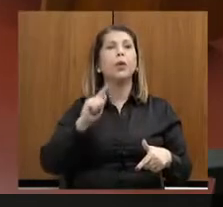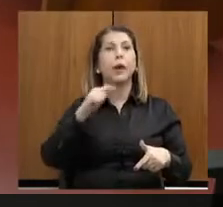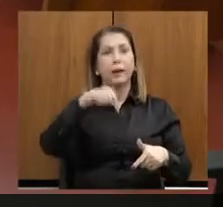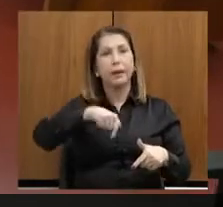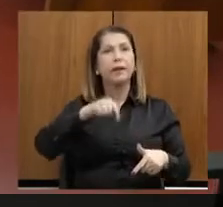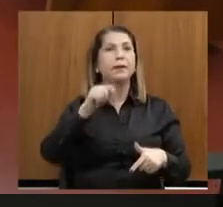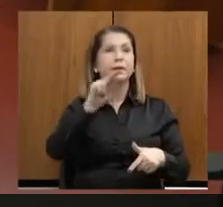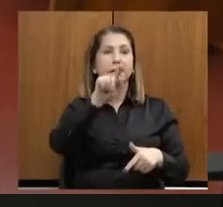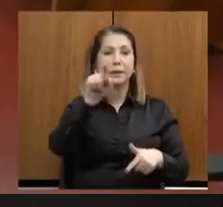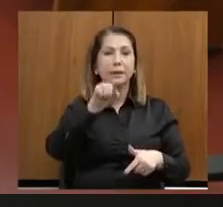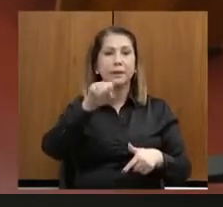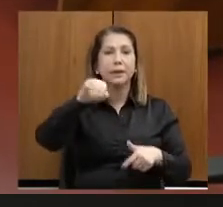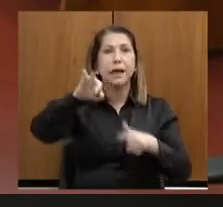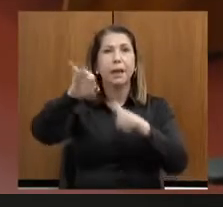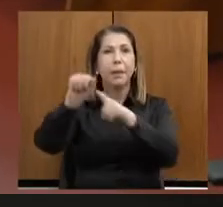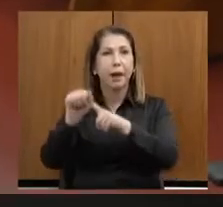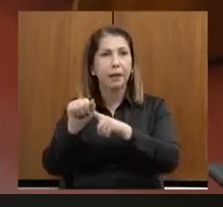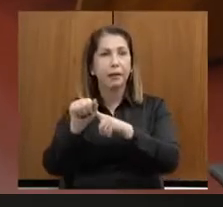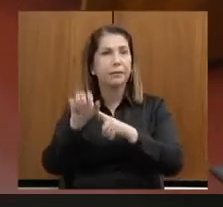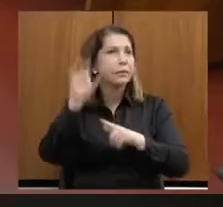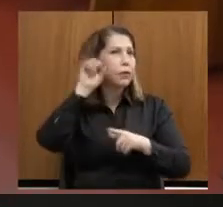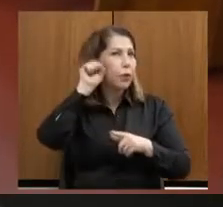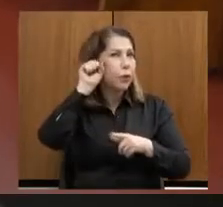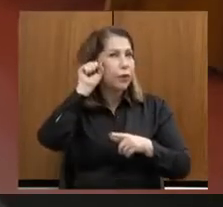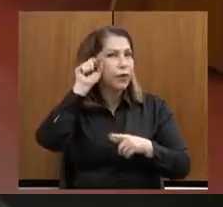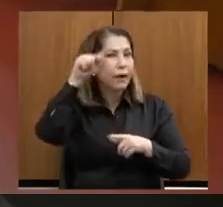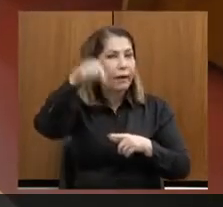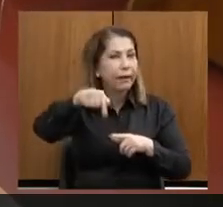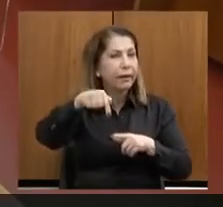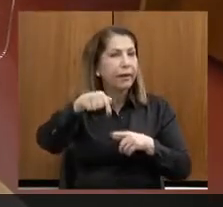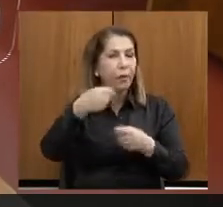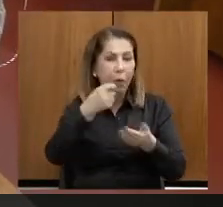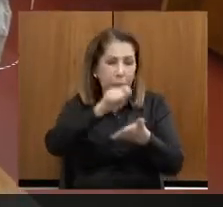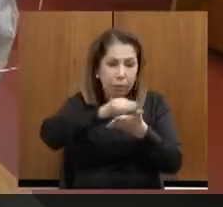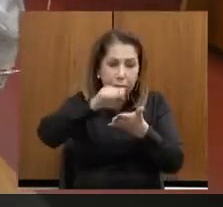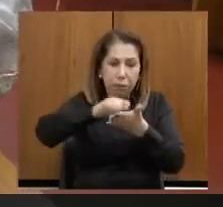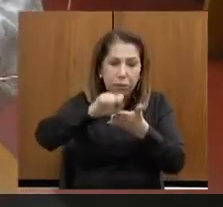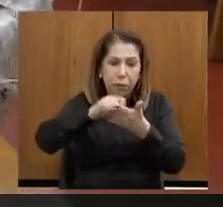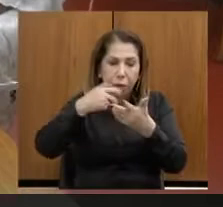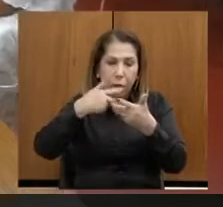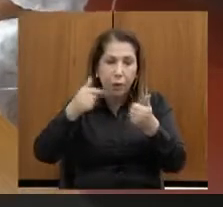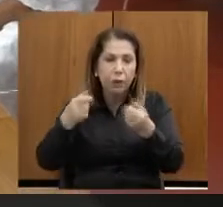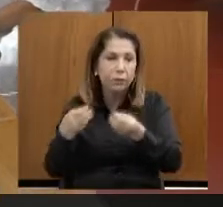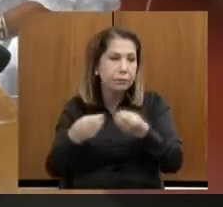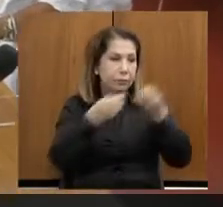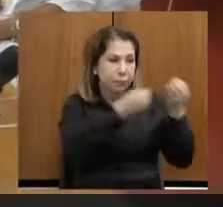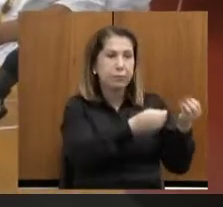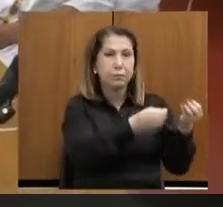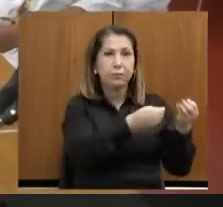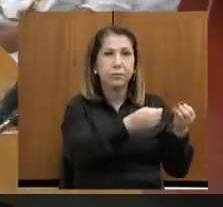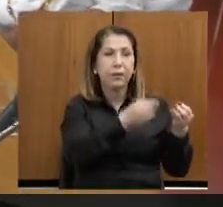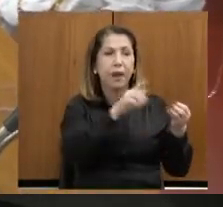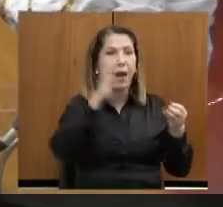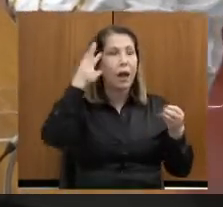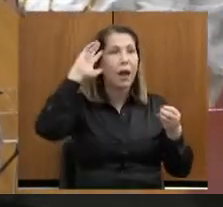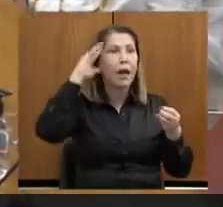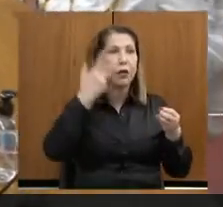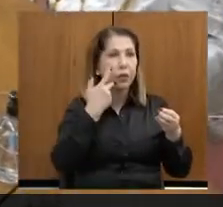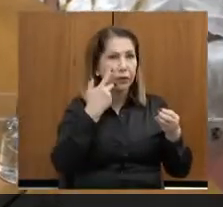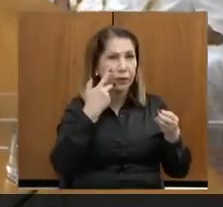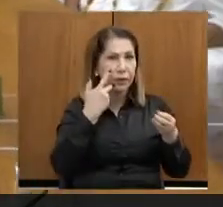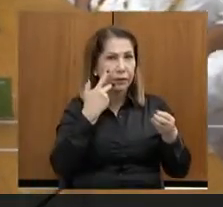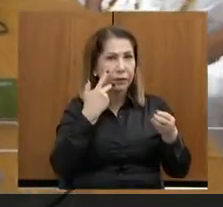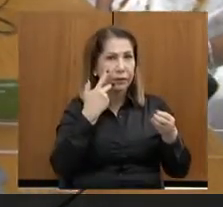representantes para ouvir e tirar daqui encaminhamentos que vai resolver sem